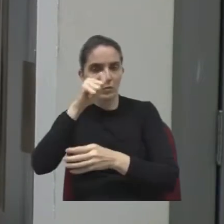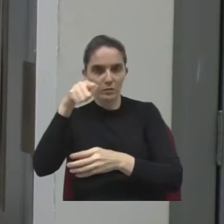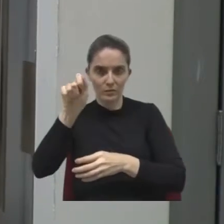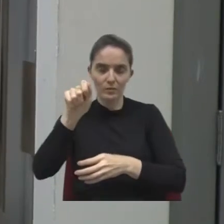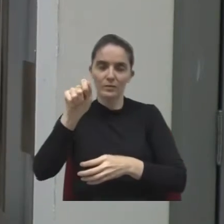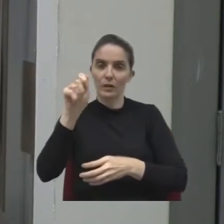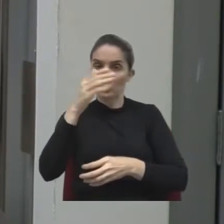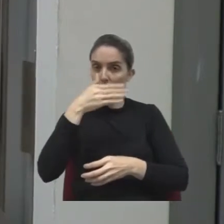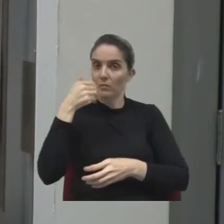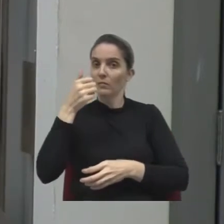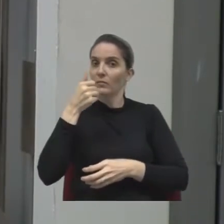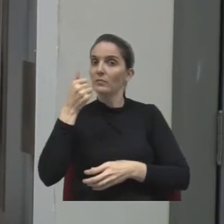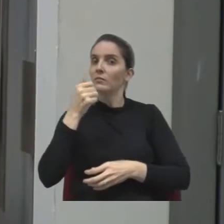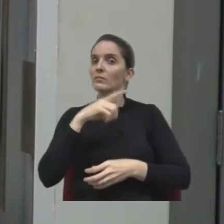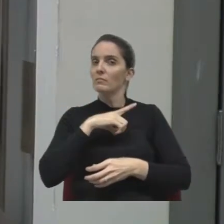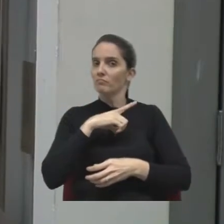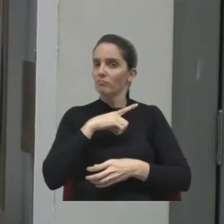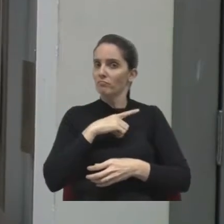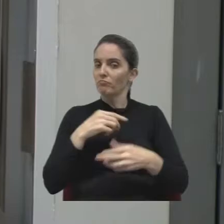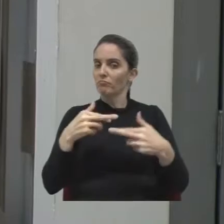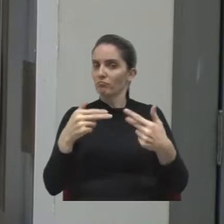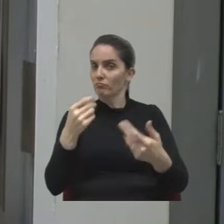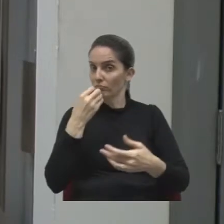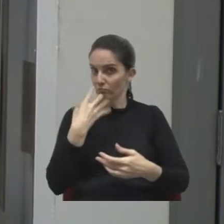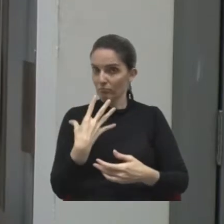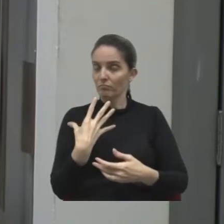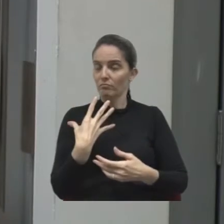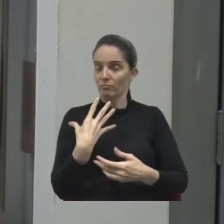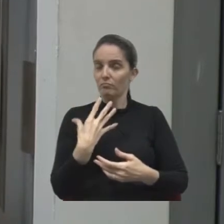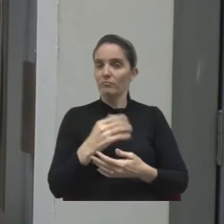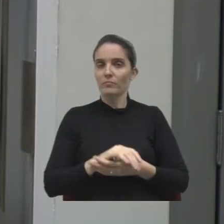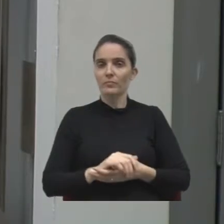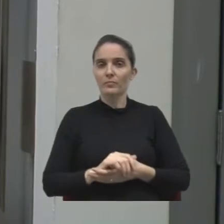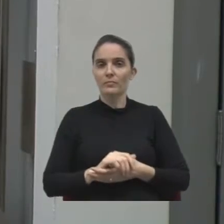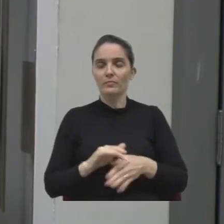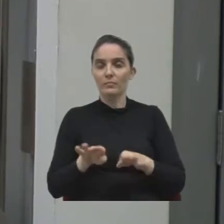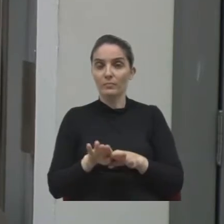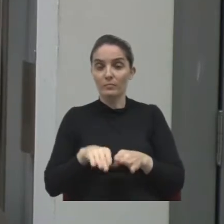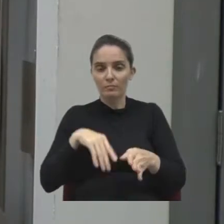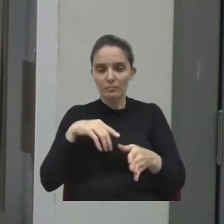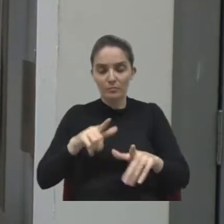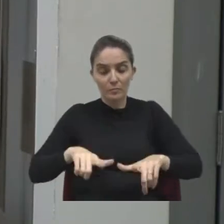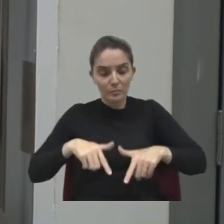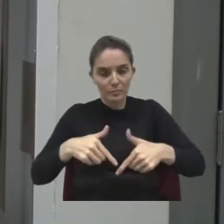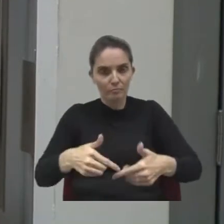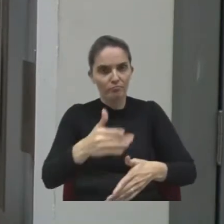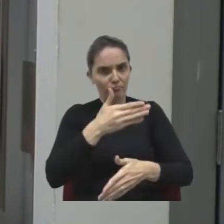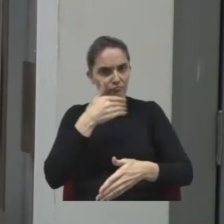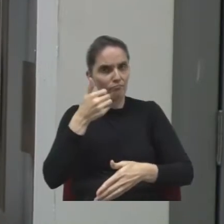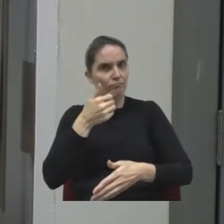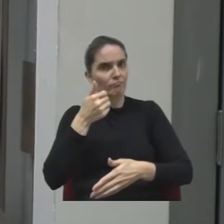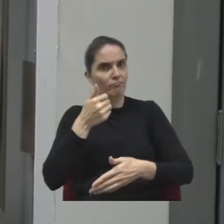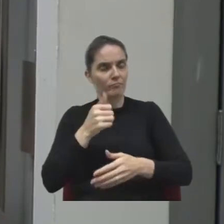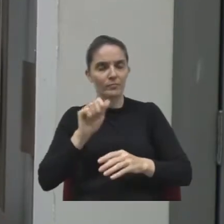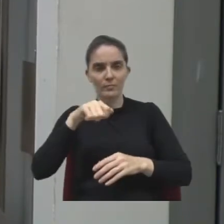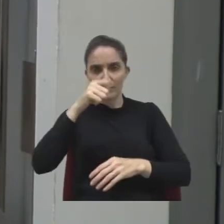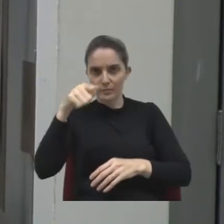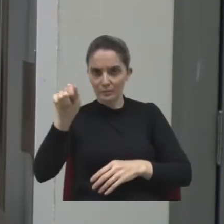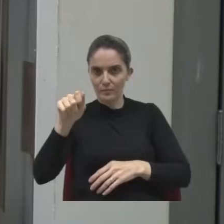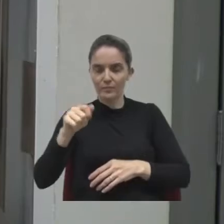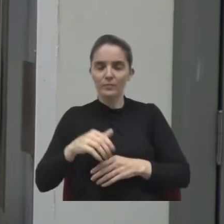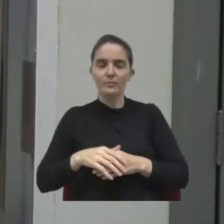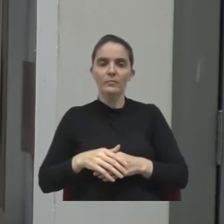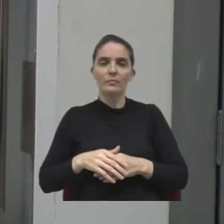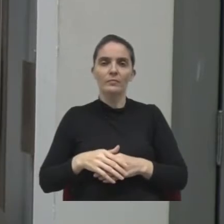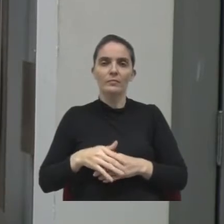consegue mais benfeitorias, a gente consegue fazer uma luta melhor. E nada como essa associação dos antigos